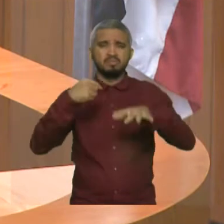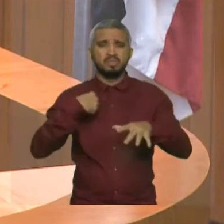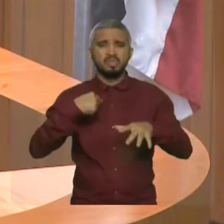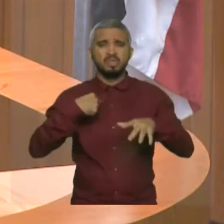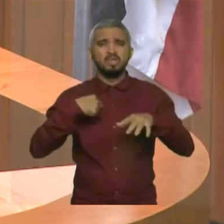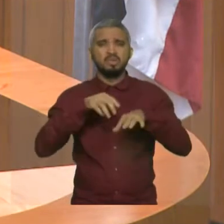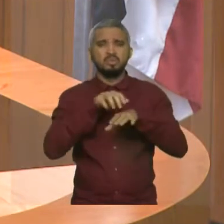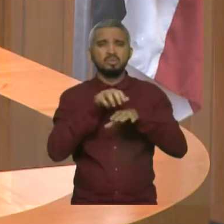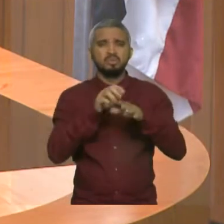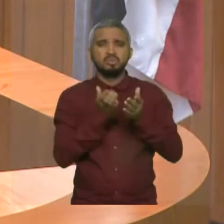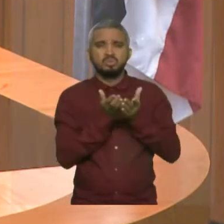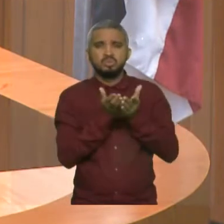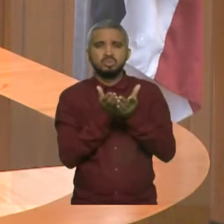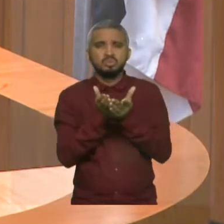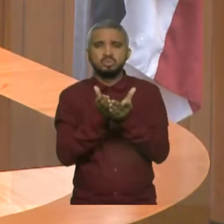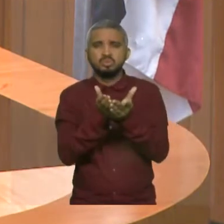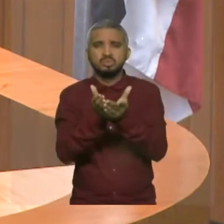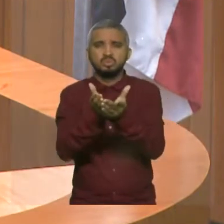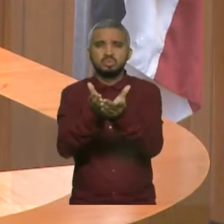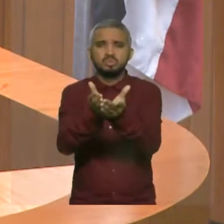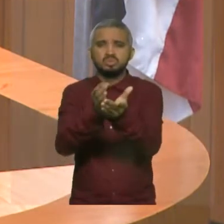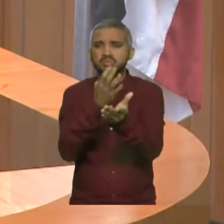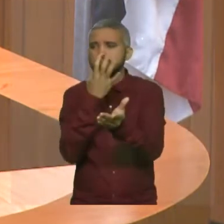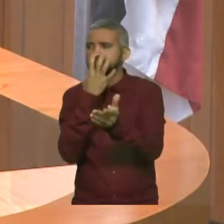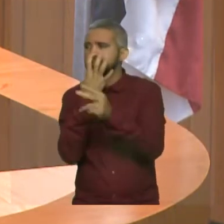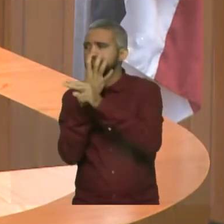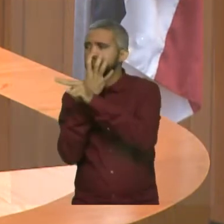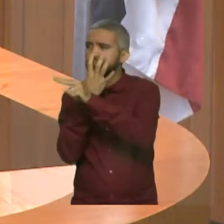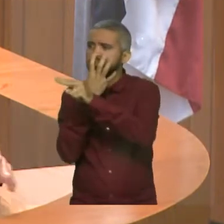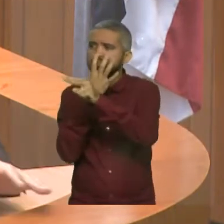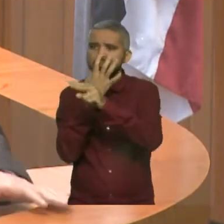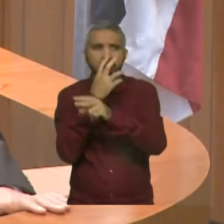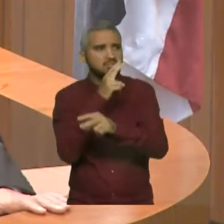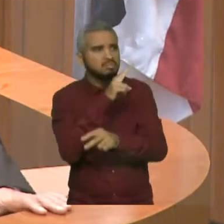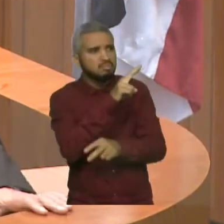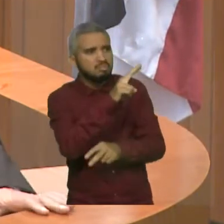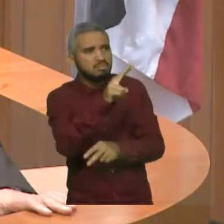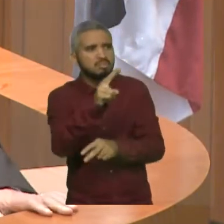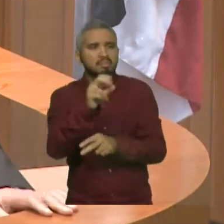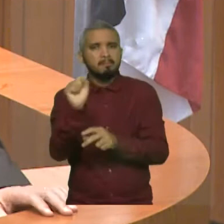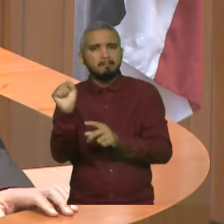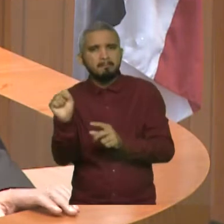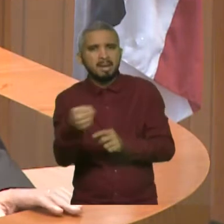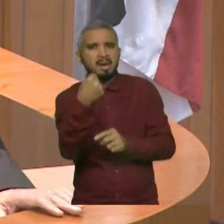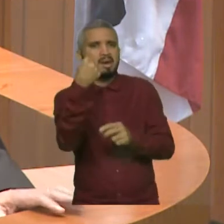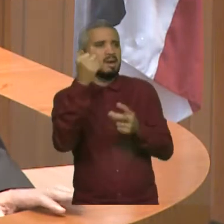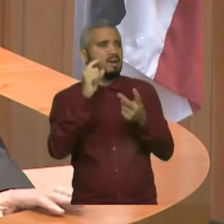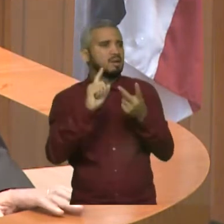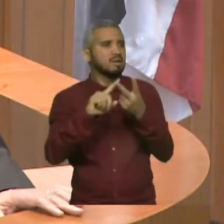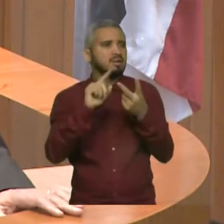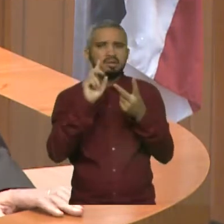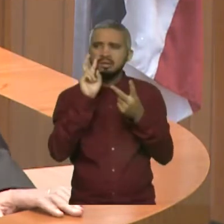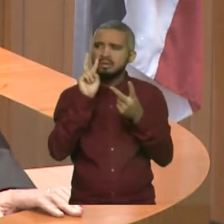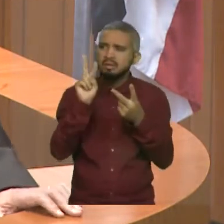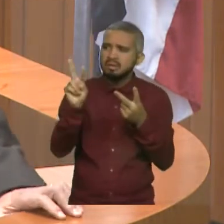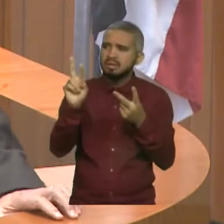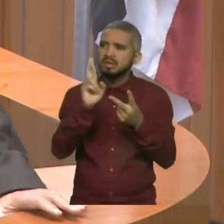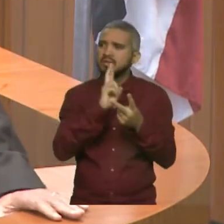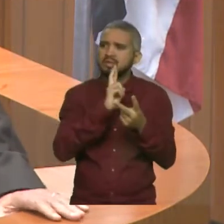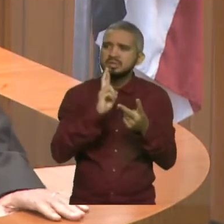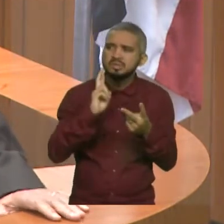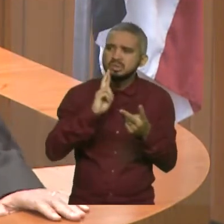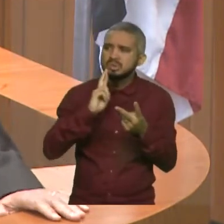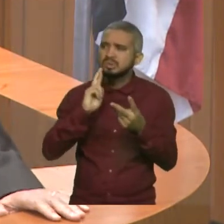vi bares, restaurantes, residências, todas inundadas em Barra do Corda. Então